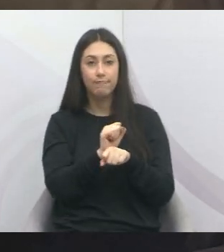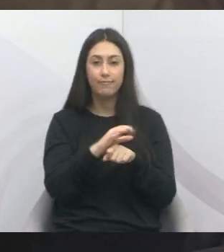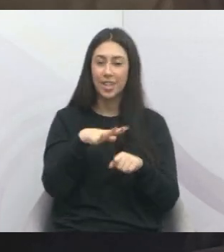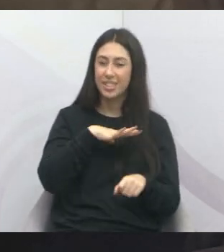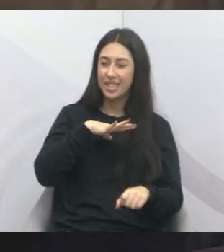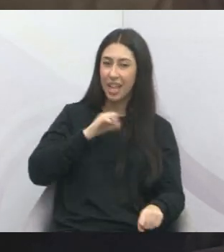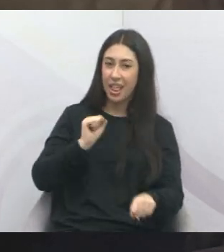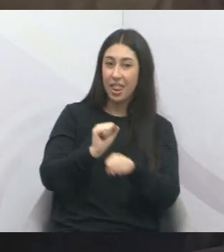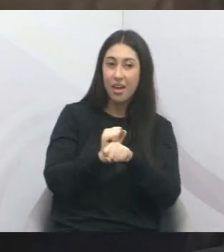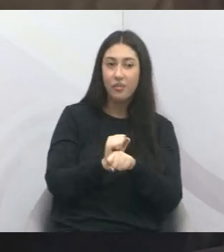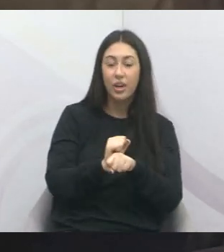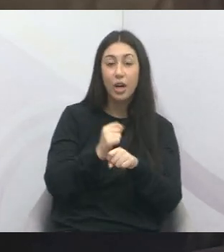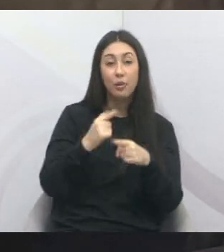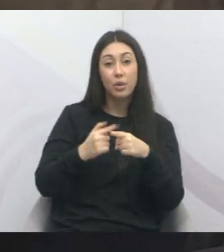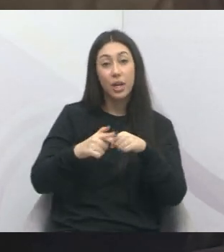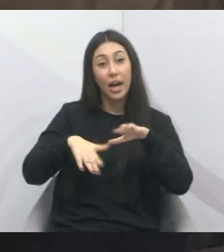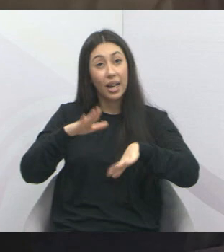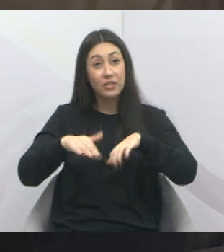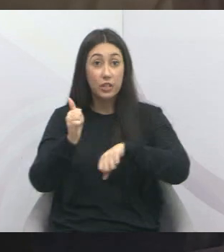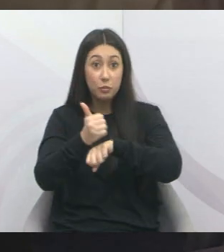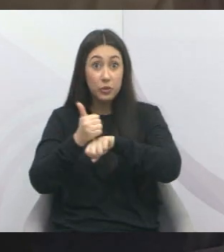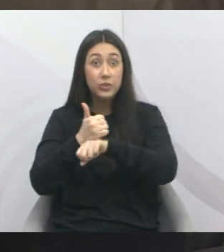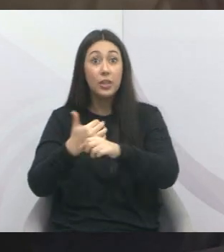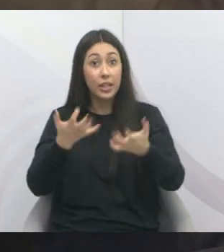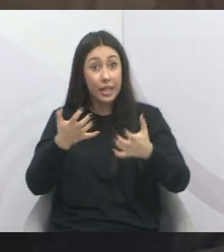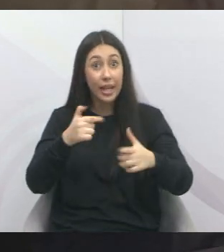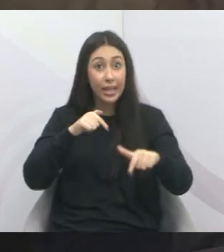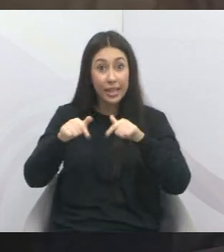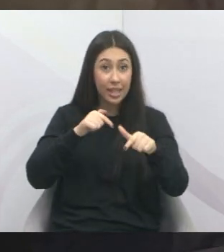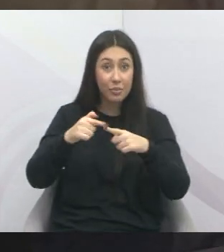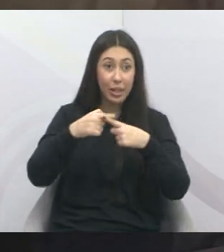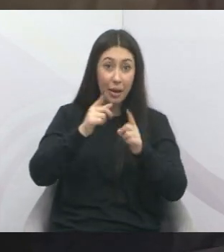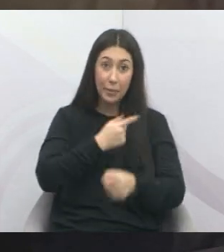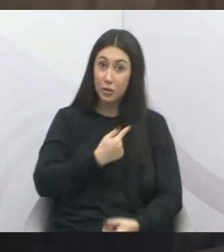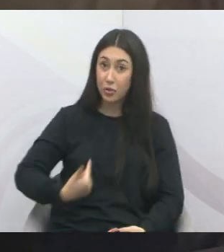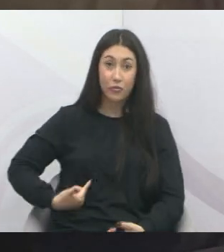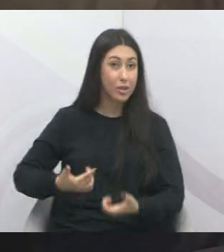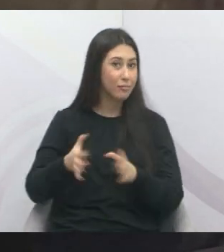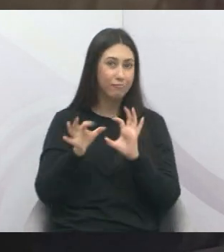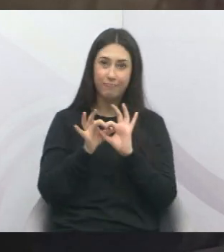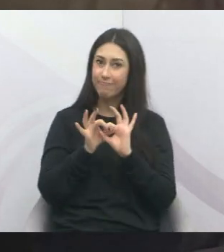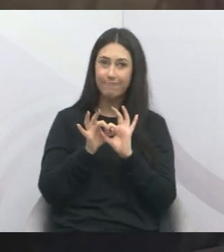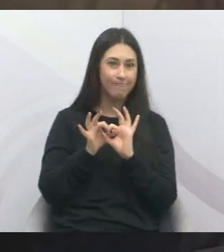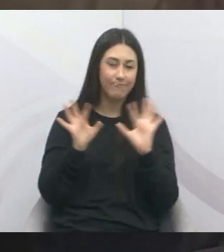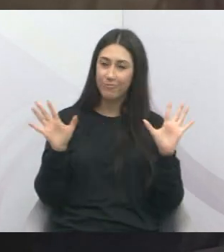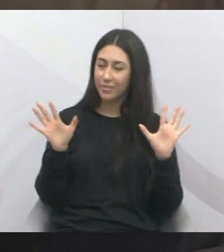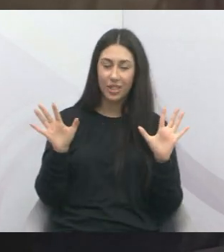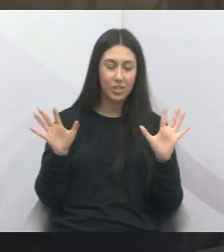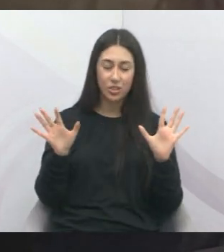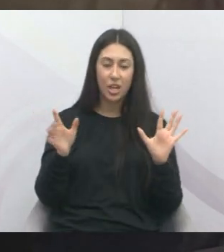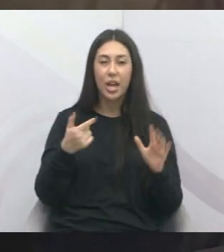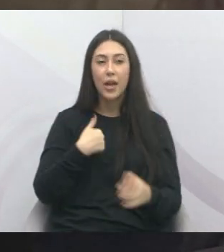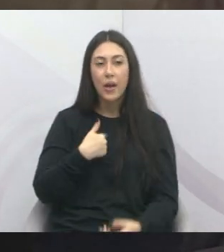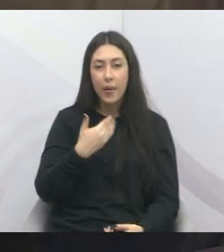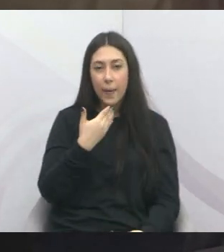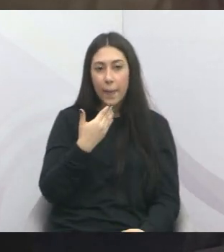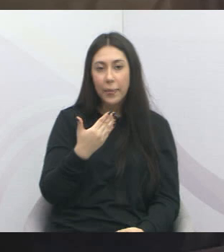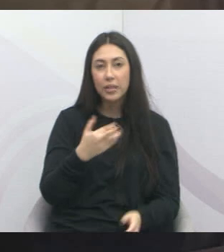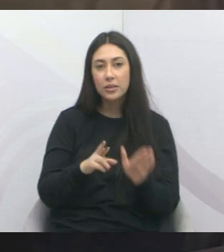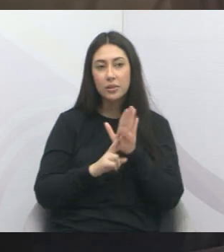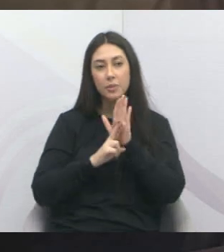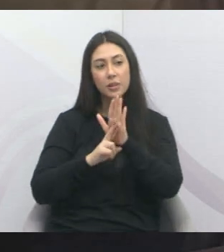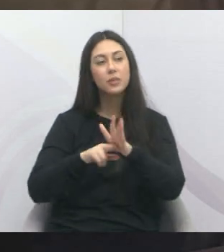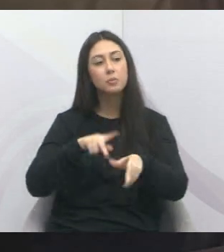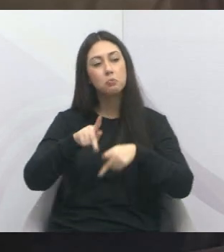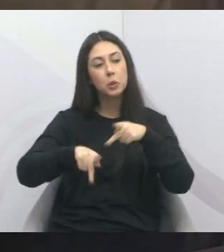vai travar, porque às vezes os profissionais querem trabalhar e o governo não deixa. Então, esse é meu pedido, dona Águida, em nome de toda a